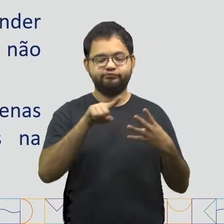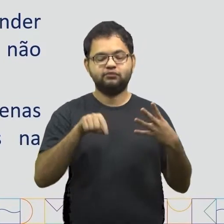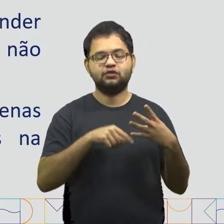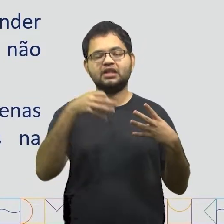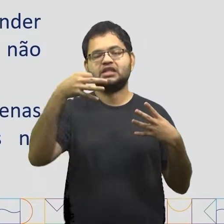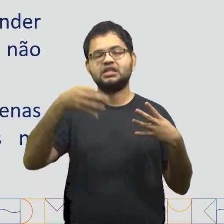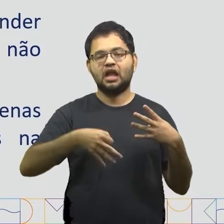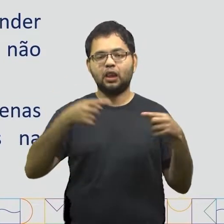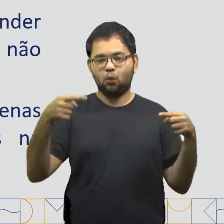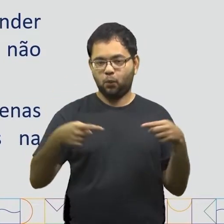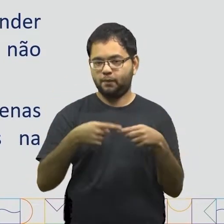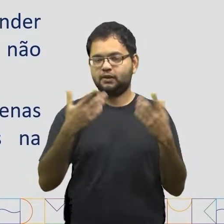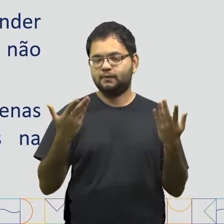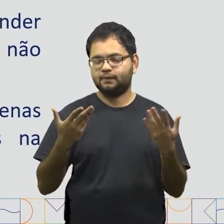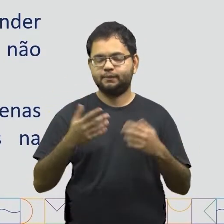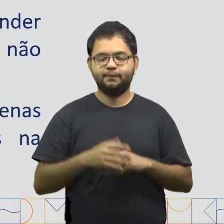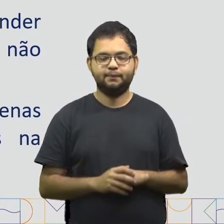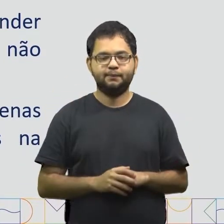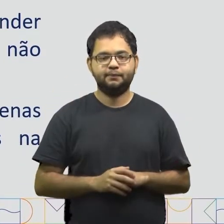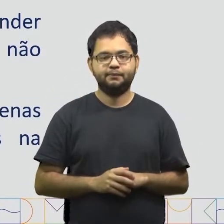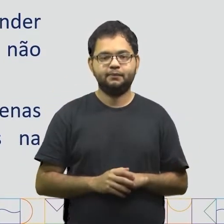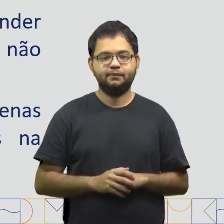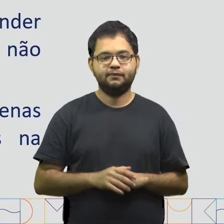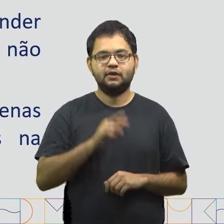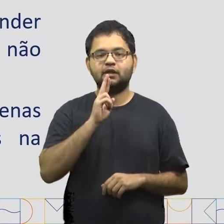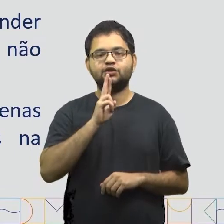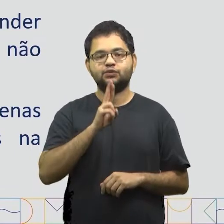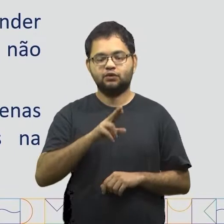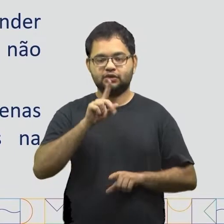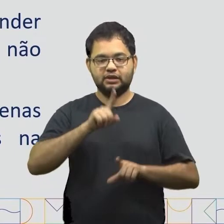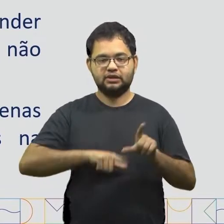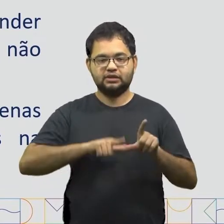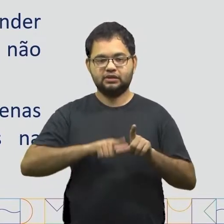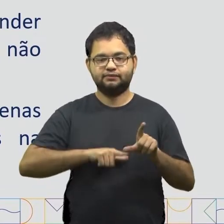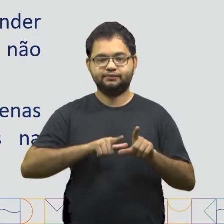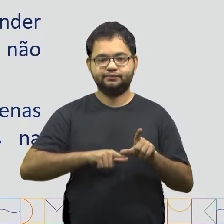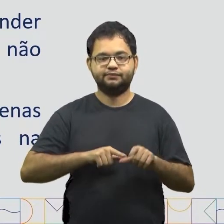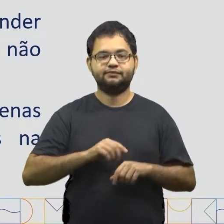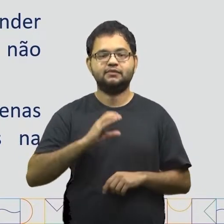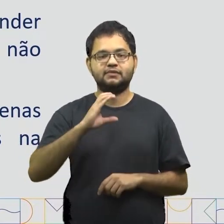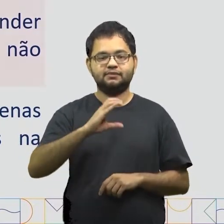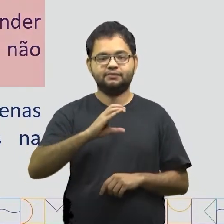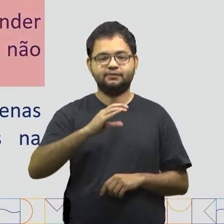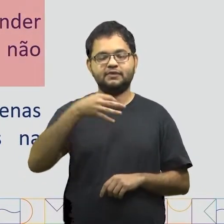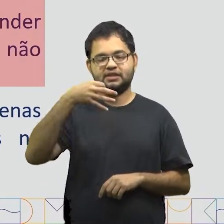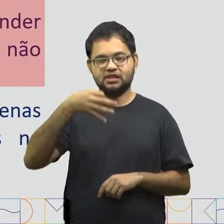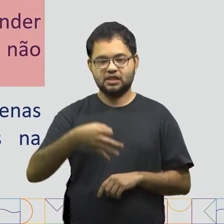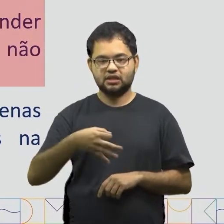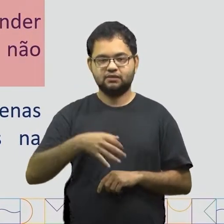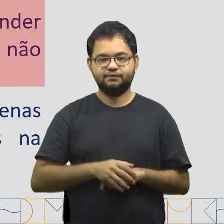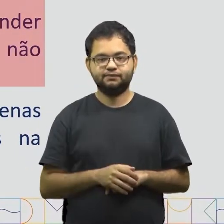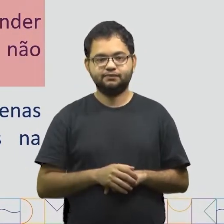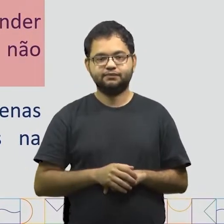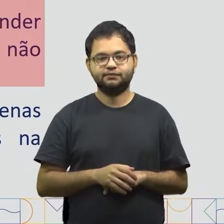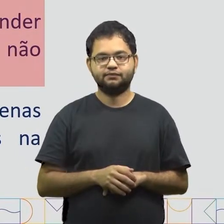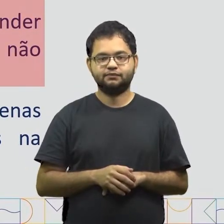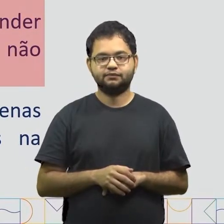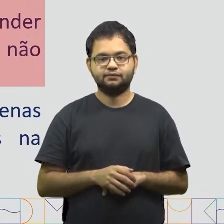aí qual seria a resposta correta é a resposta correta é a alternativa c